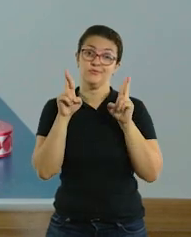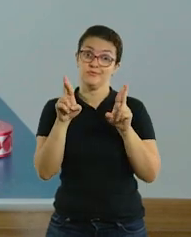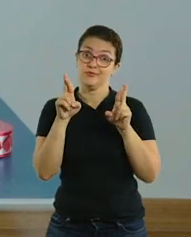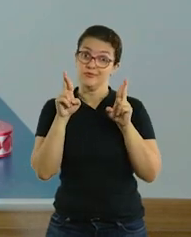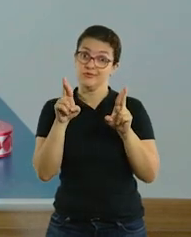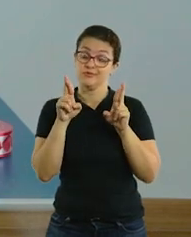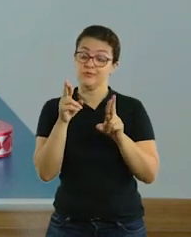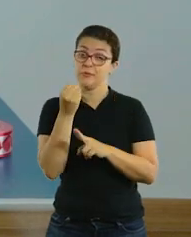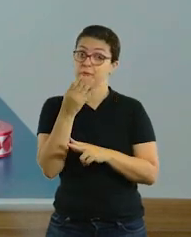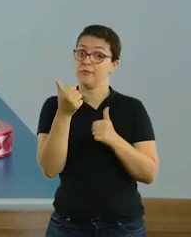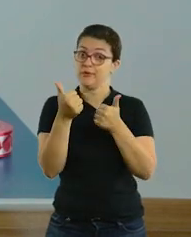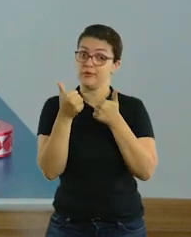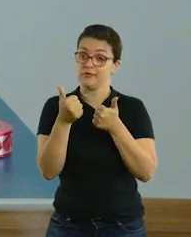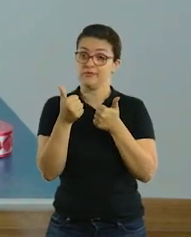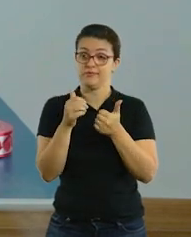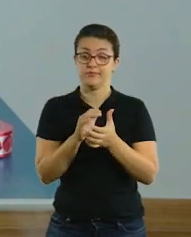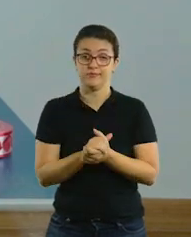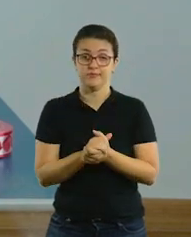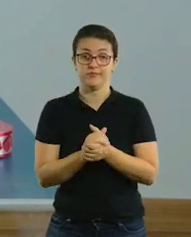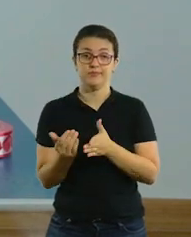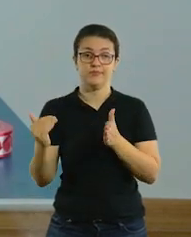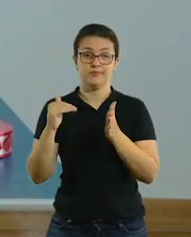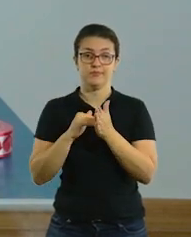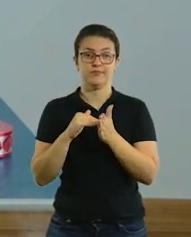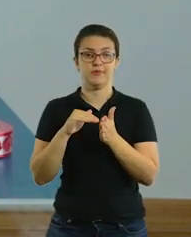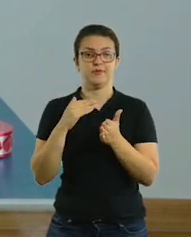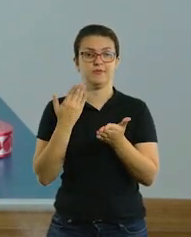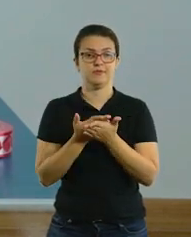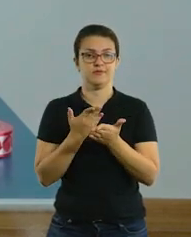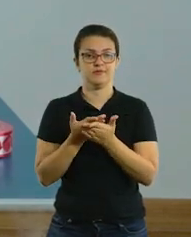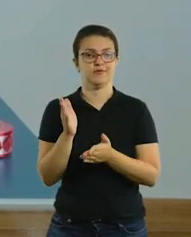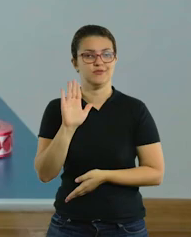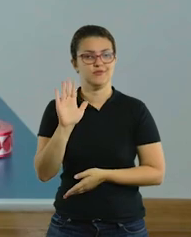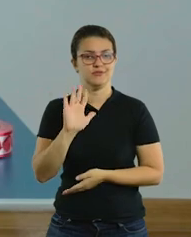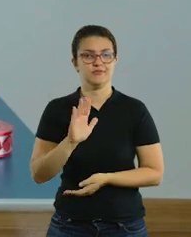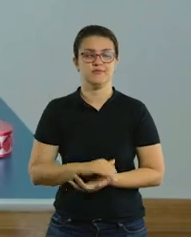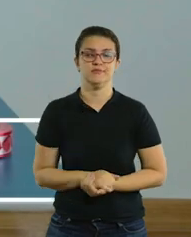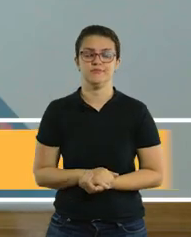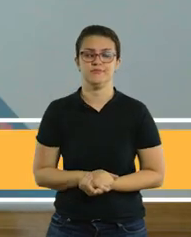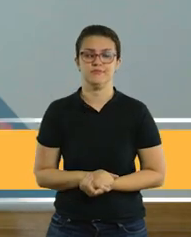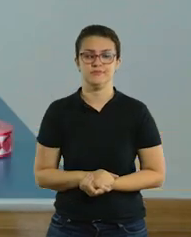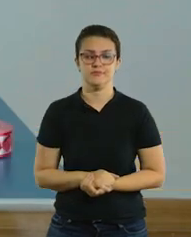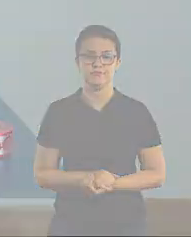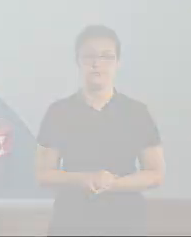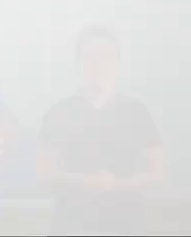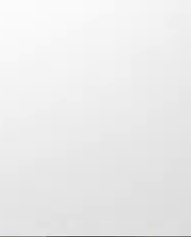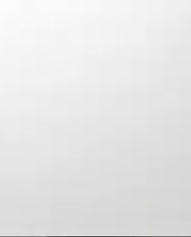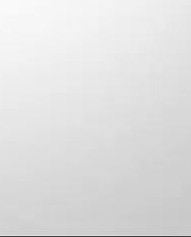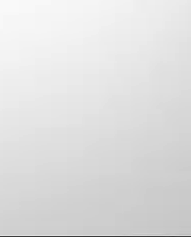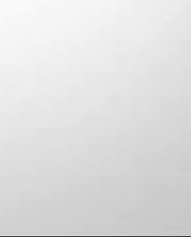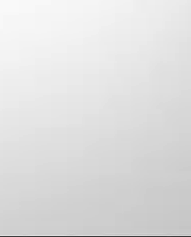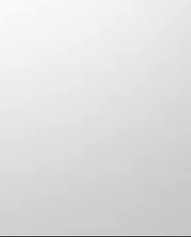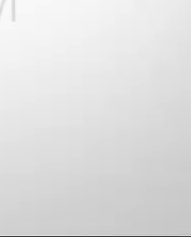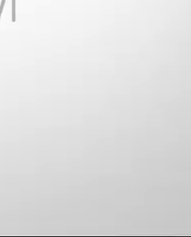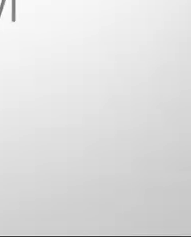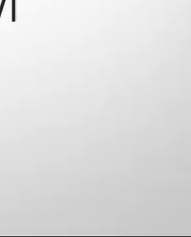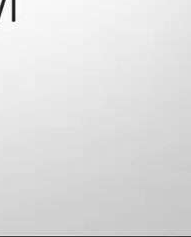de vocês e esperamos que vocês estejam bem. E até a próxima. Tchau!